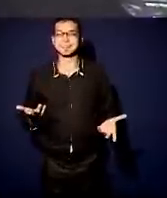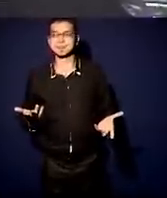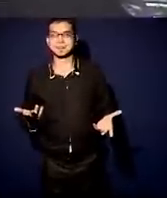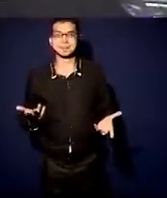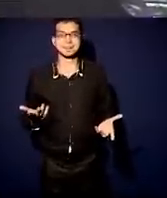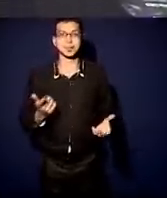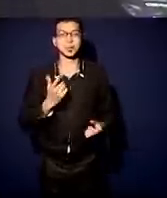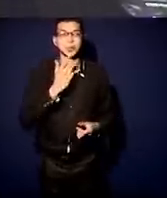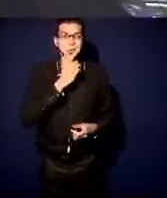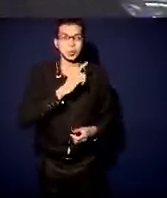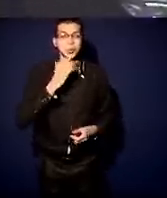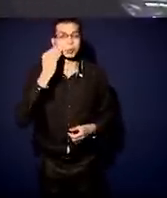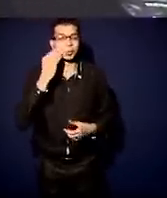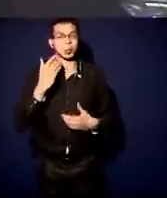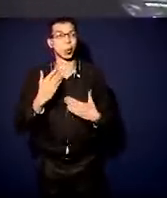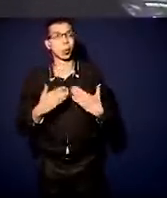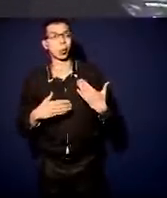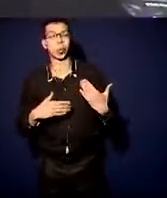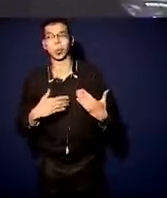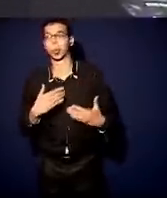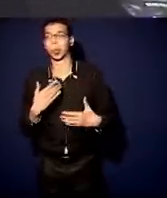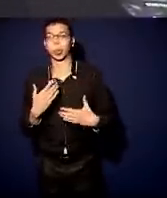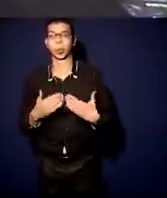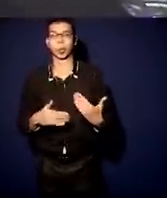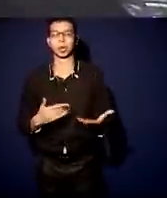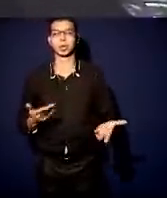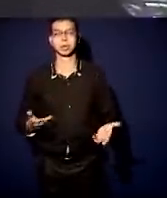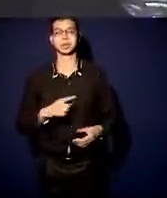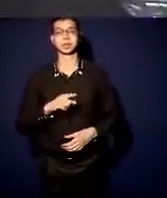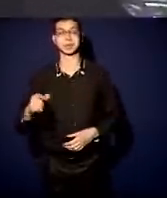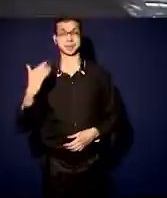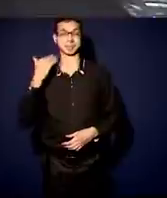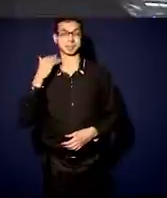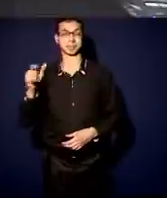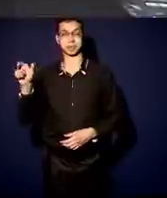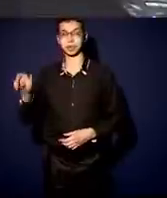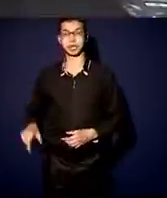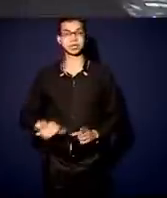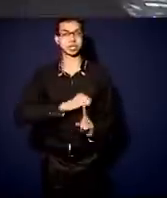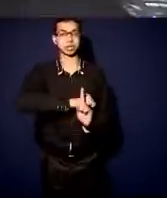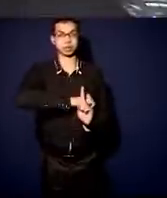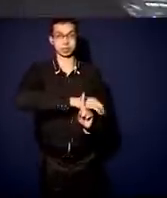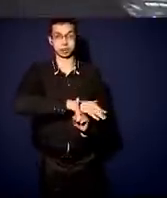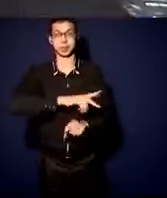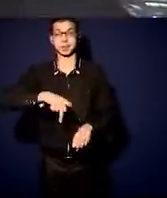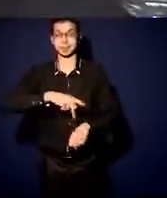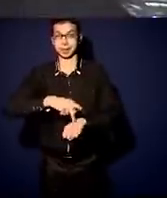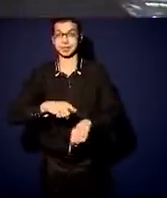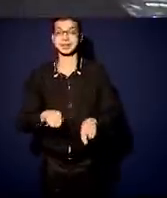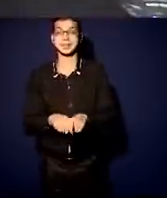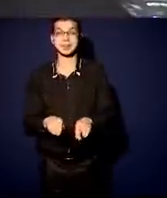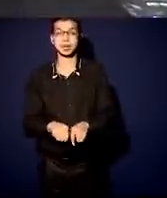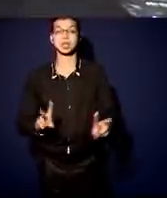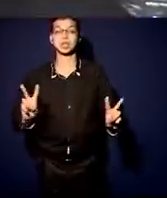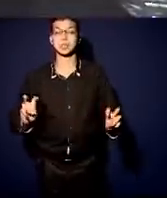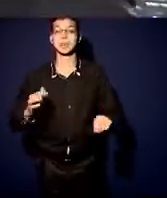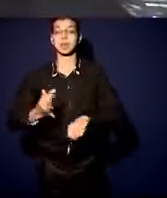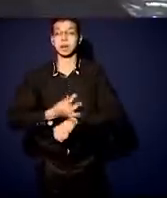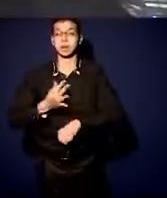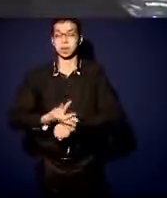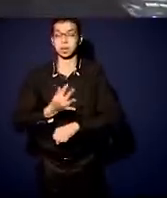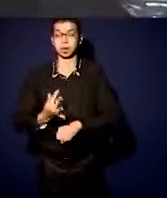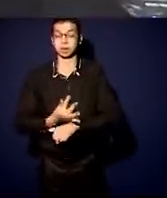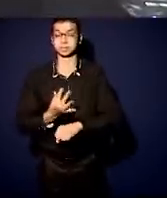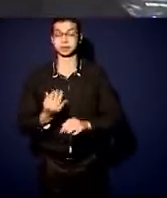preferência como o banqueiro central ou como país né Por tolerar inflações mais altas